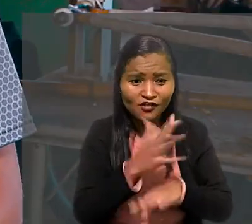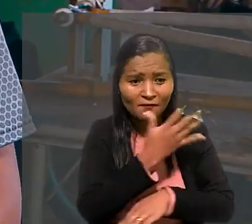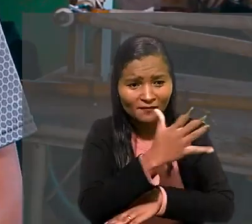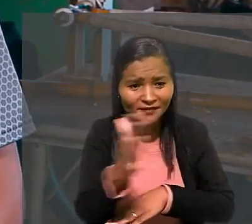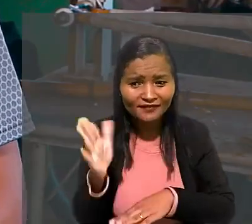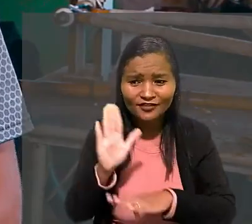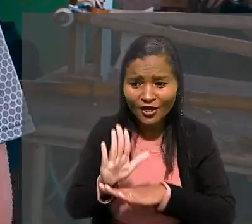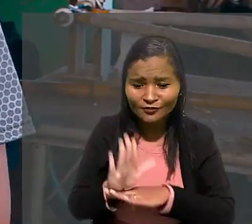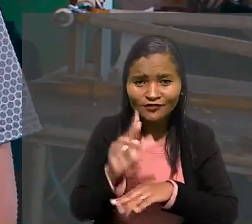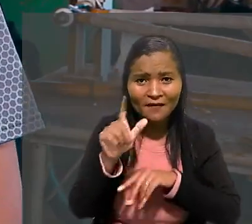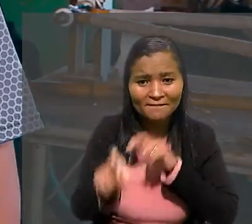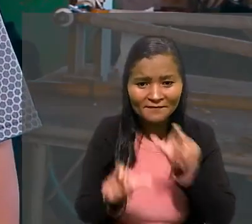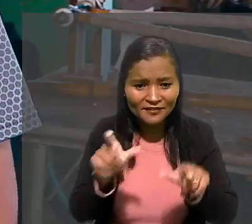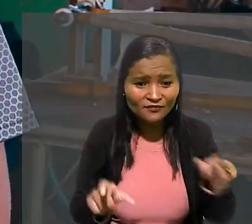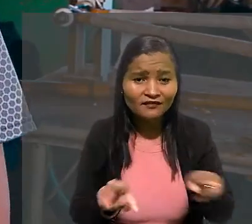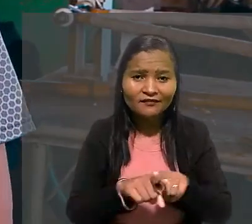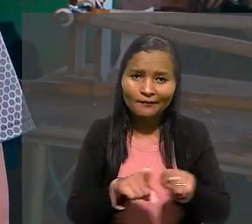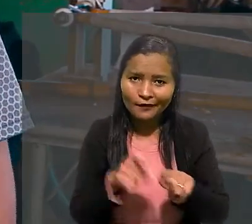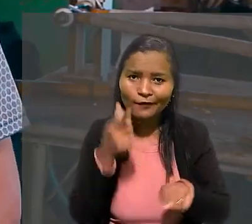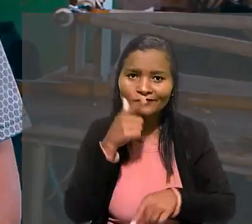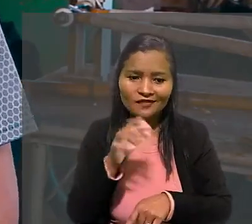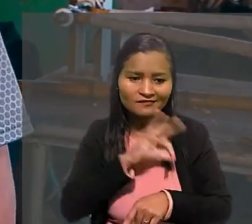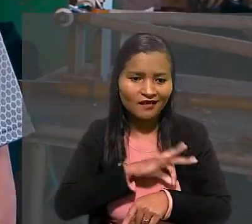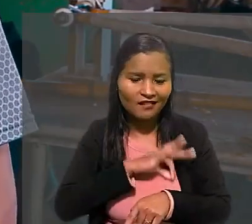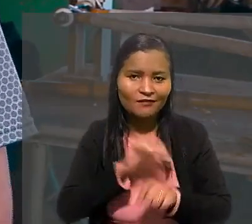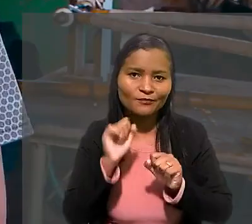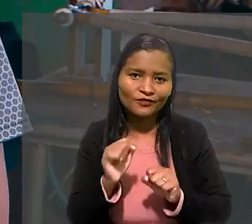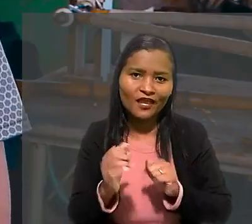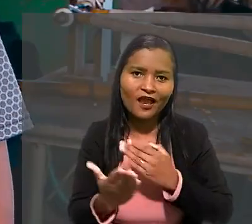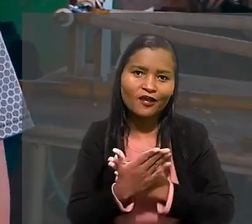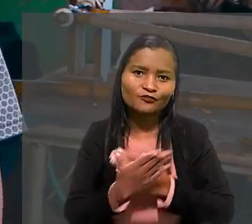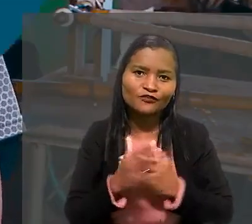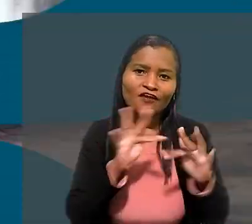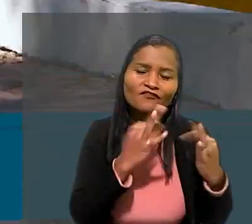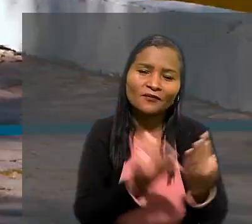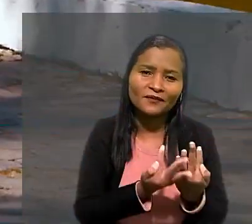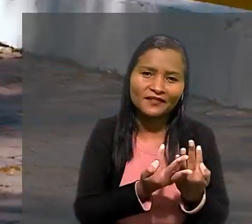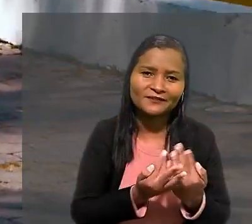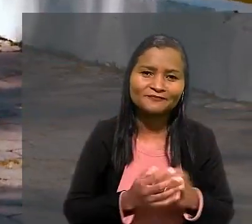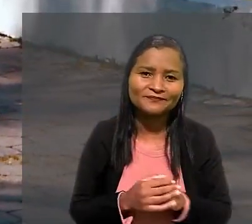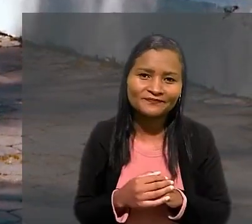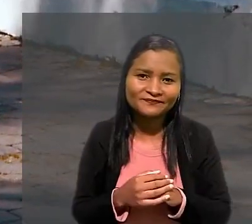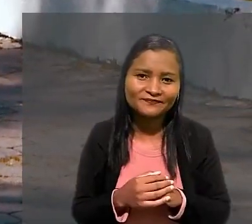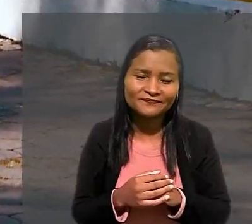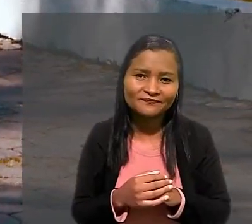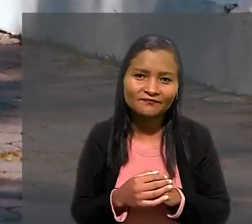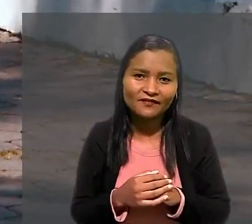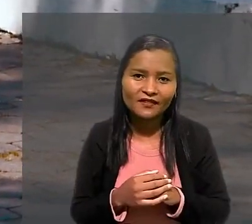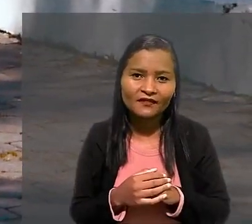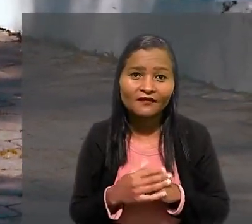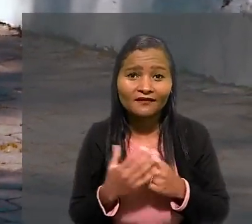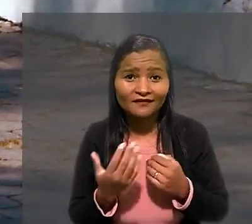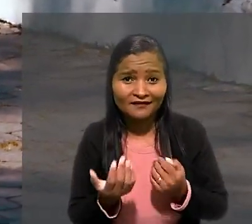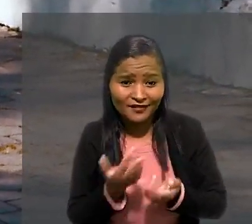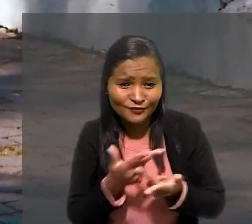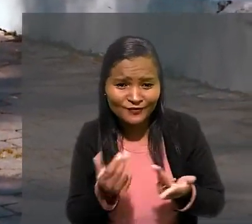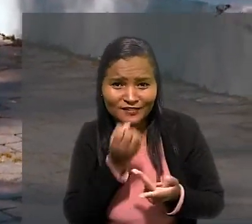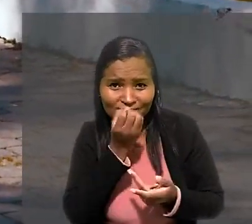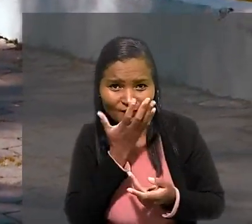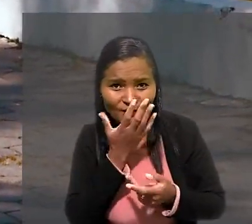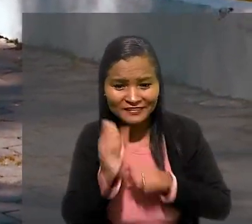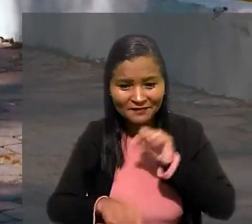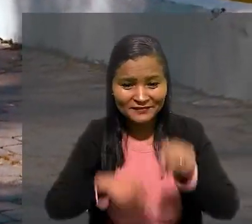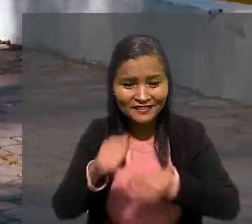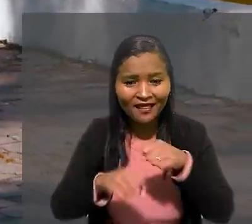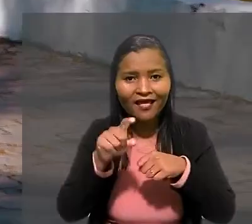outras pessoas, também traz uma renda para a gente poder estar ajudando a família dentro de casa também. Entre as vantagens da bicicleta de bambu está